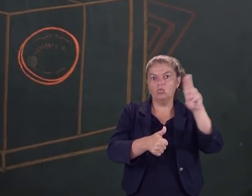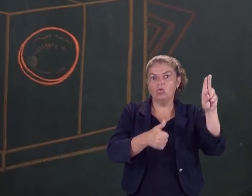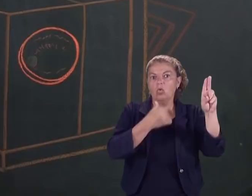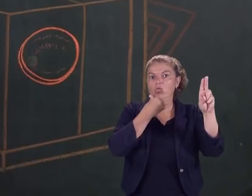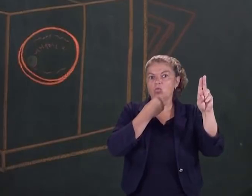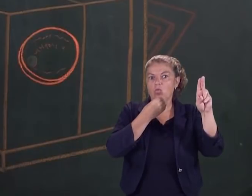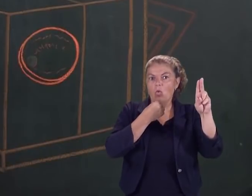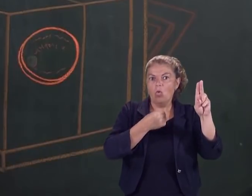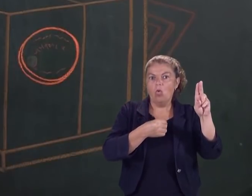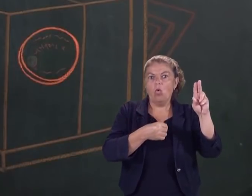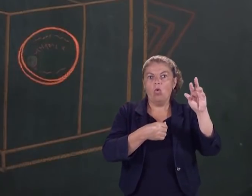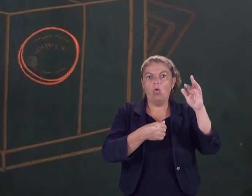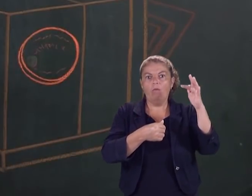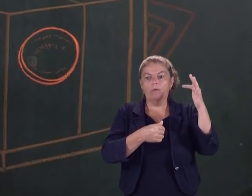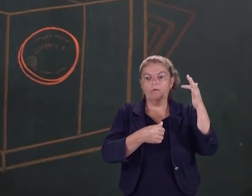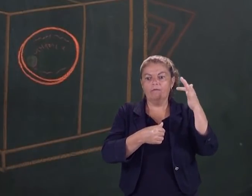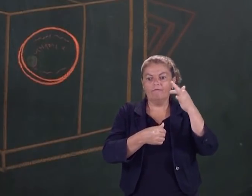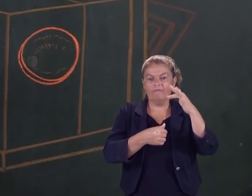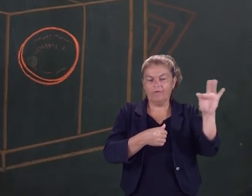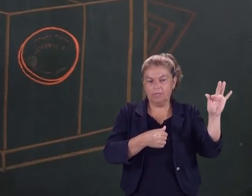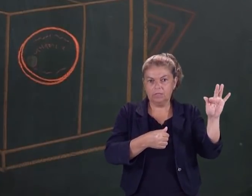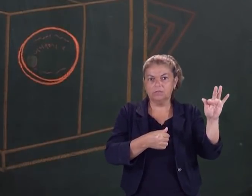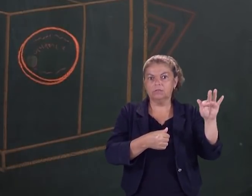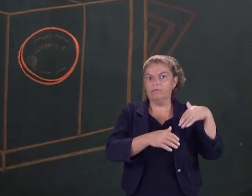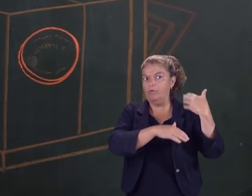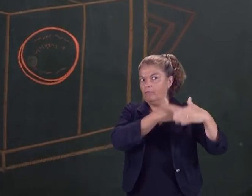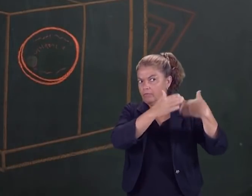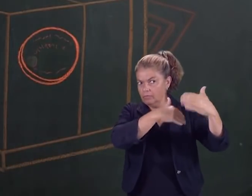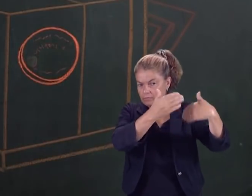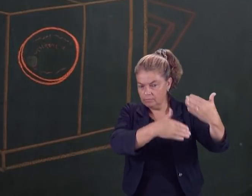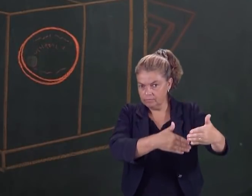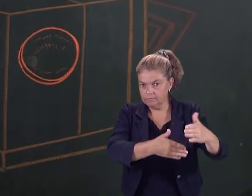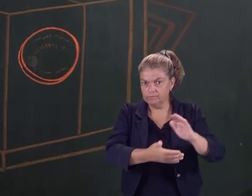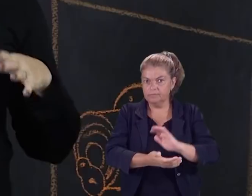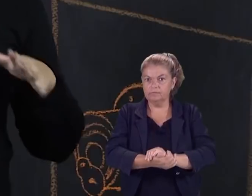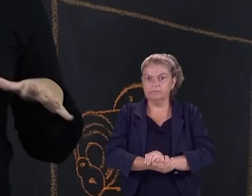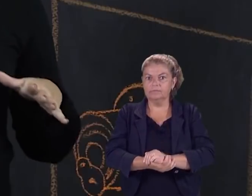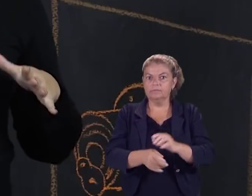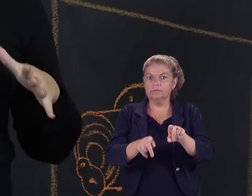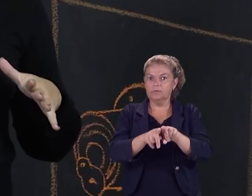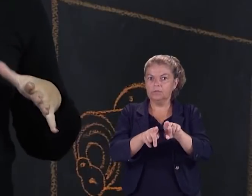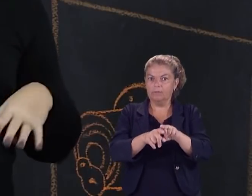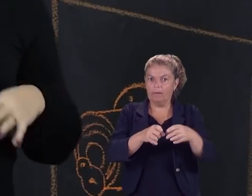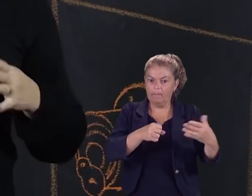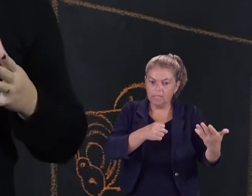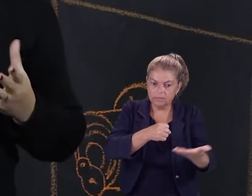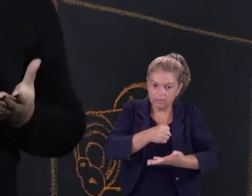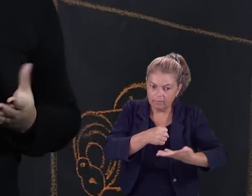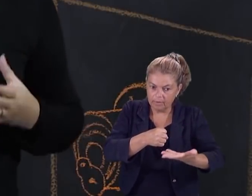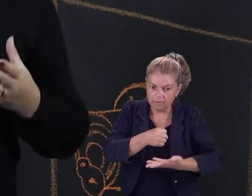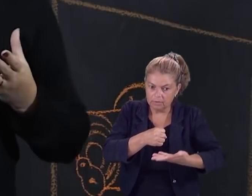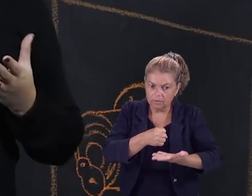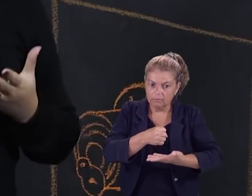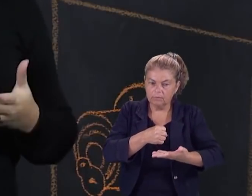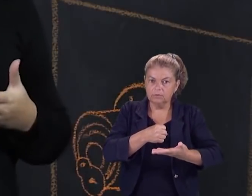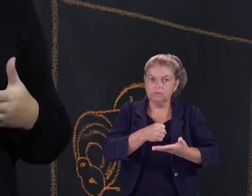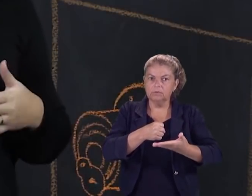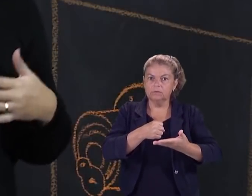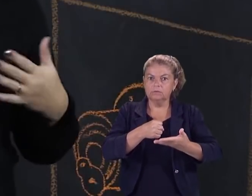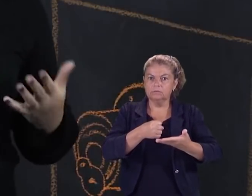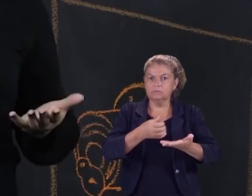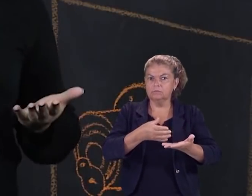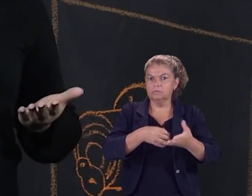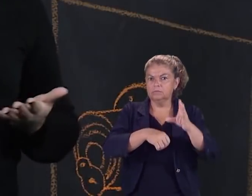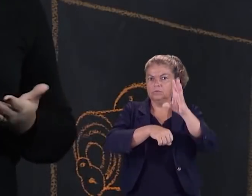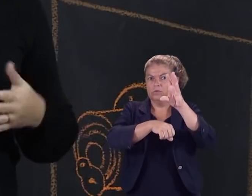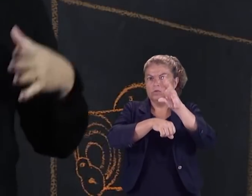Joseph Niépce, e ele desenvolveu essa fotografia a partir da heliografia, que é basicamente quando uma superfície ela é fotossensível,